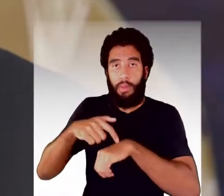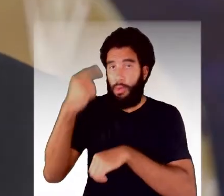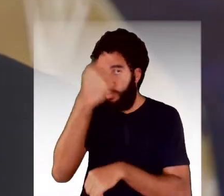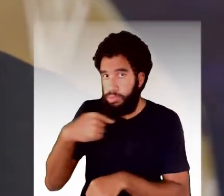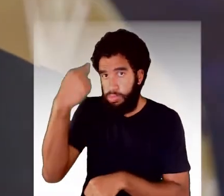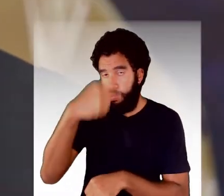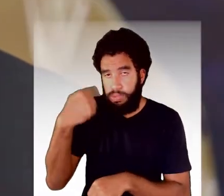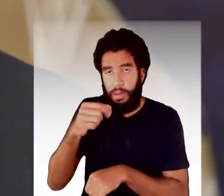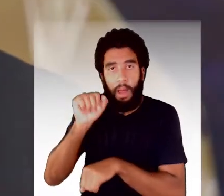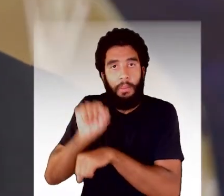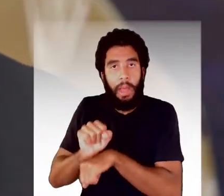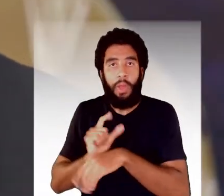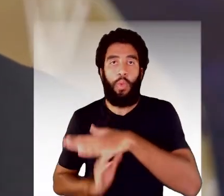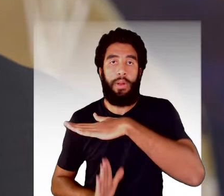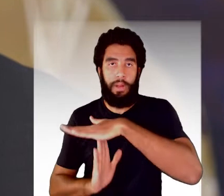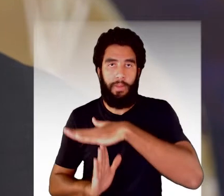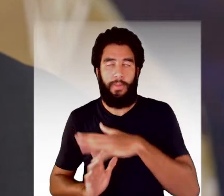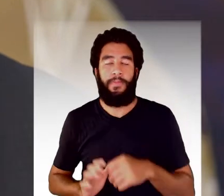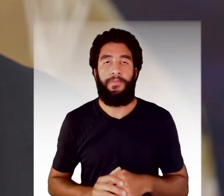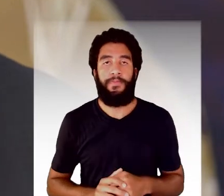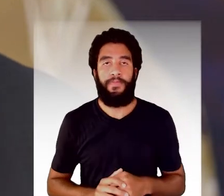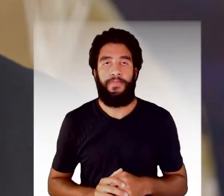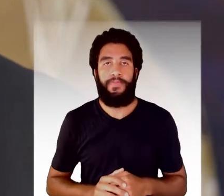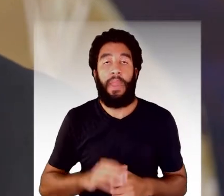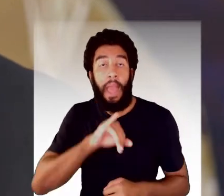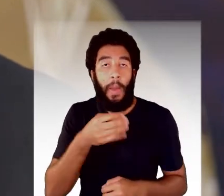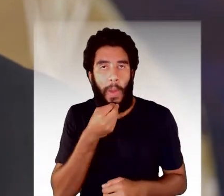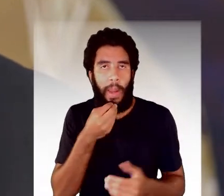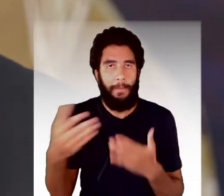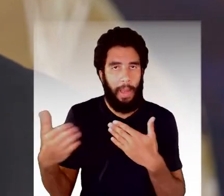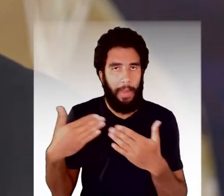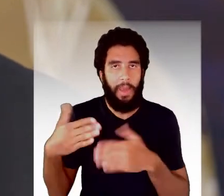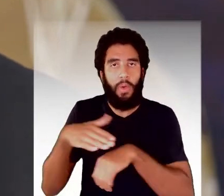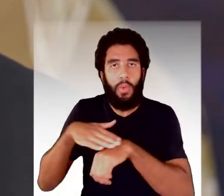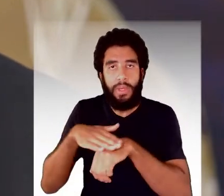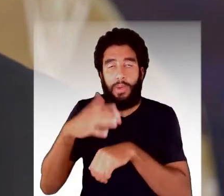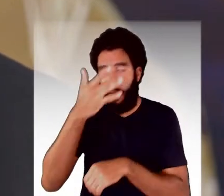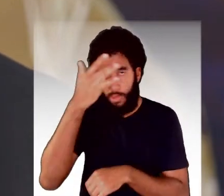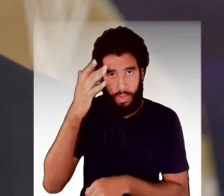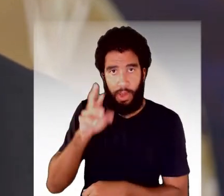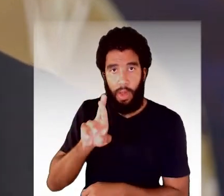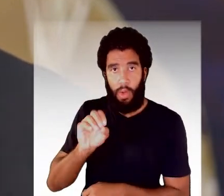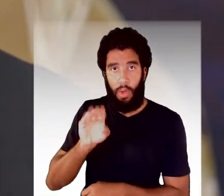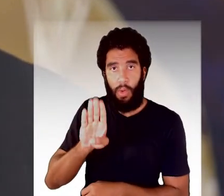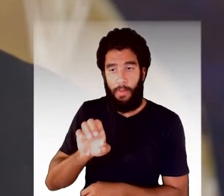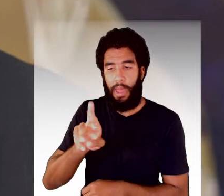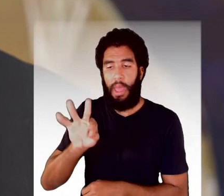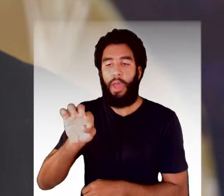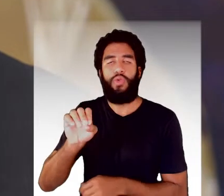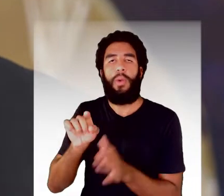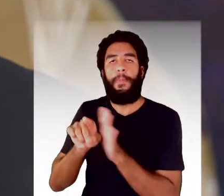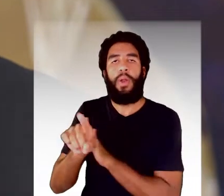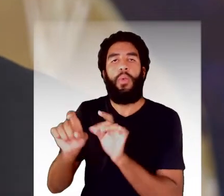Olá, doutor Roberto, é uma referência, o doutor Roberto é uma referência nesse tema, nesse assunto, e eu